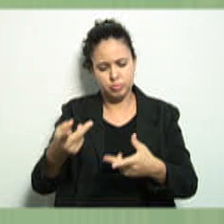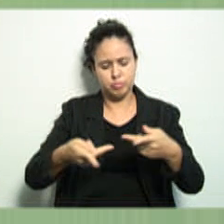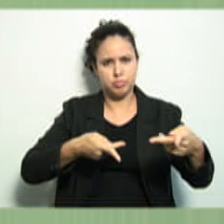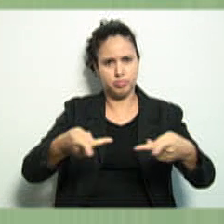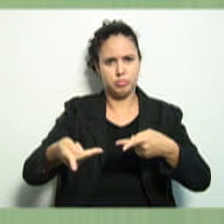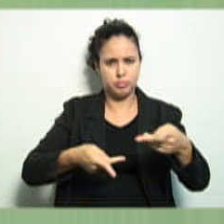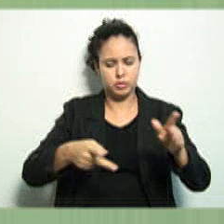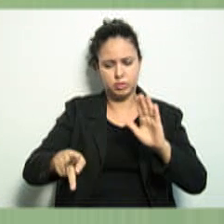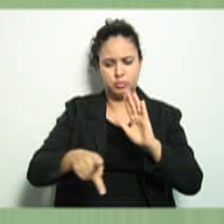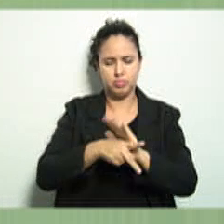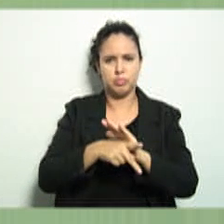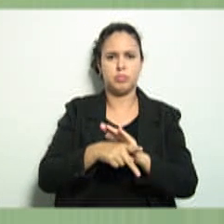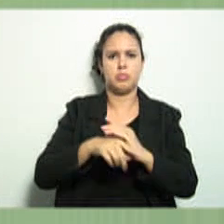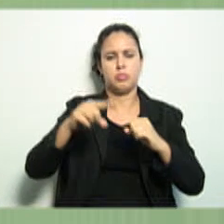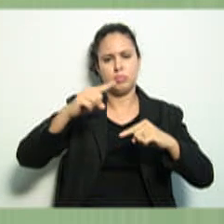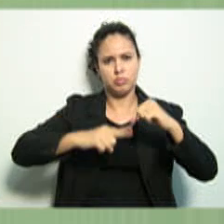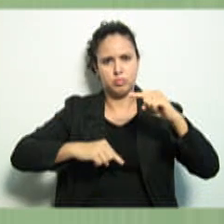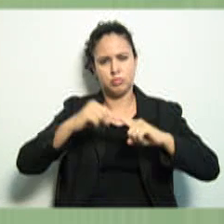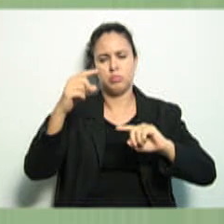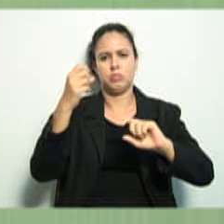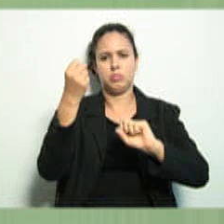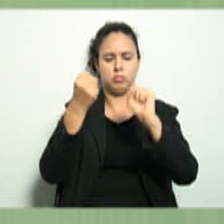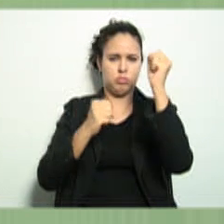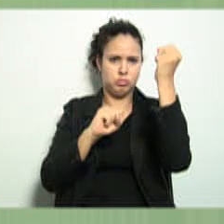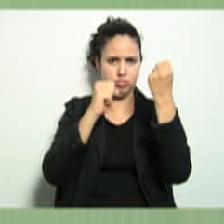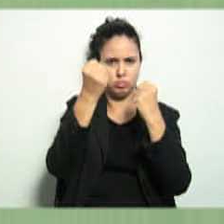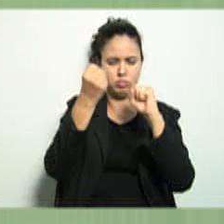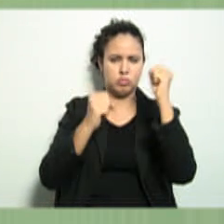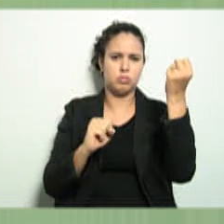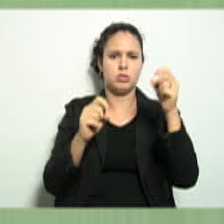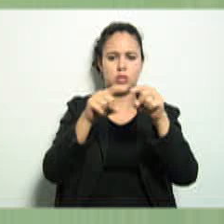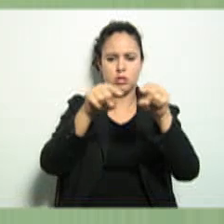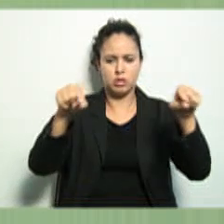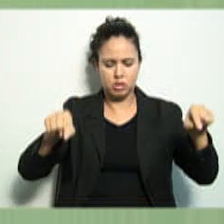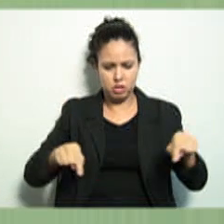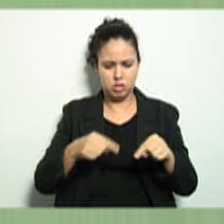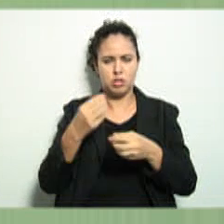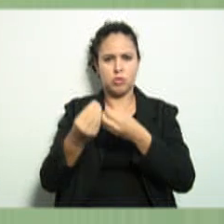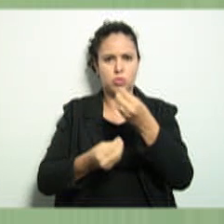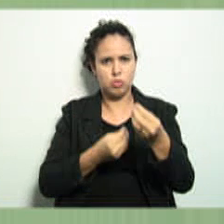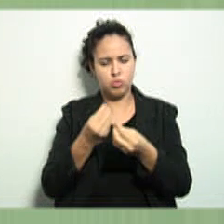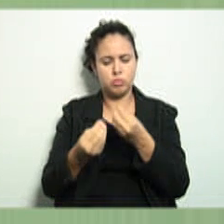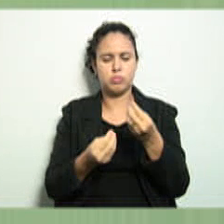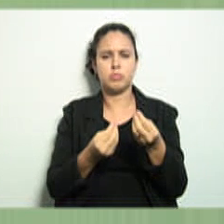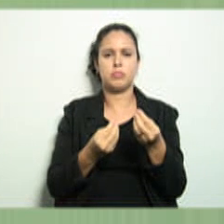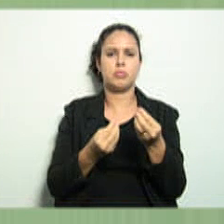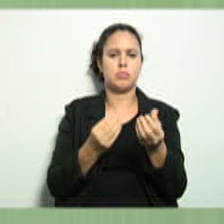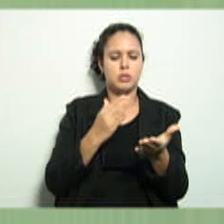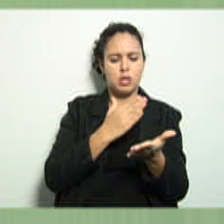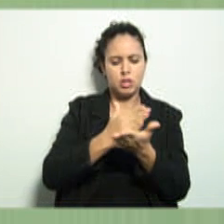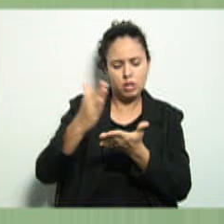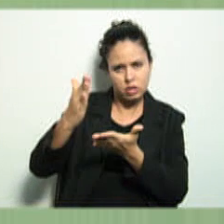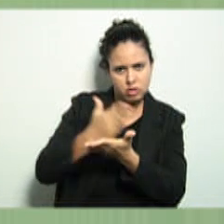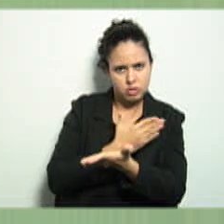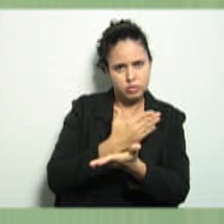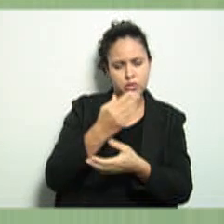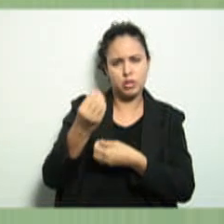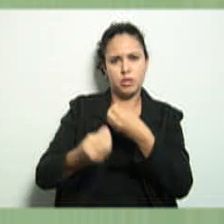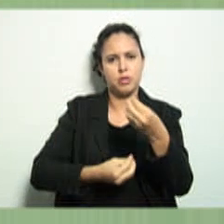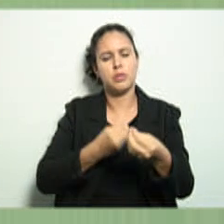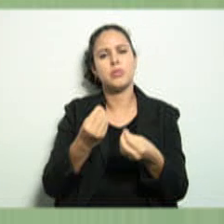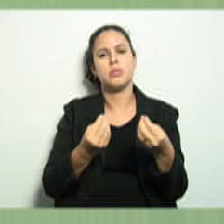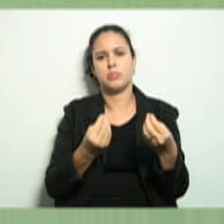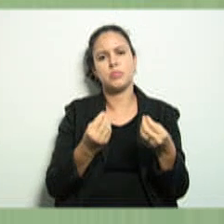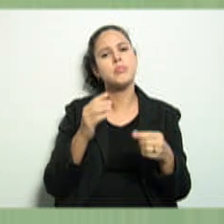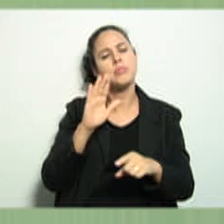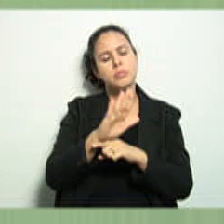colonização, os projetos de assentamento dirigidos e os projetos de assentamento comuns, existentes até hoje nesse processo de ocupação